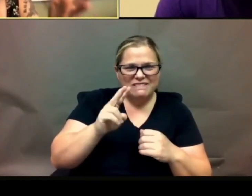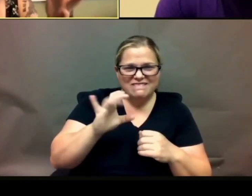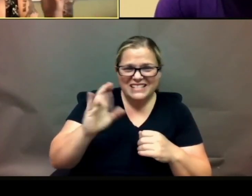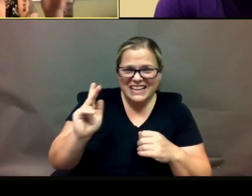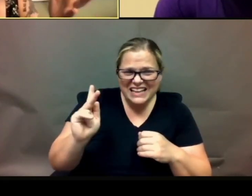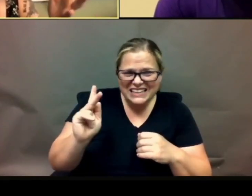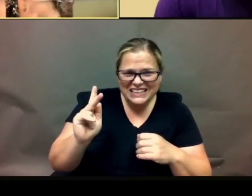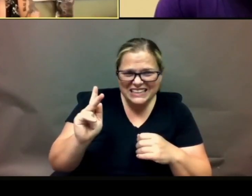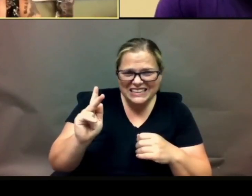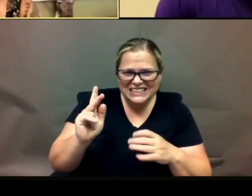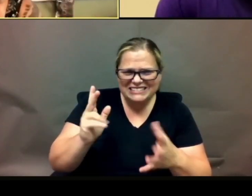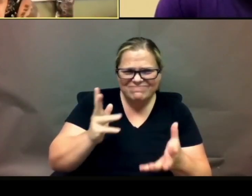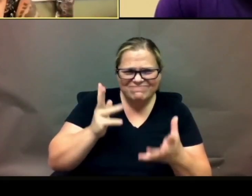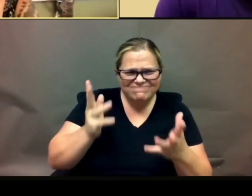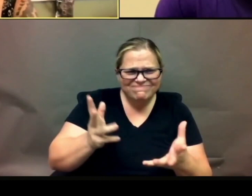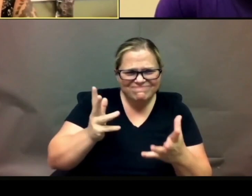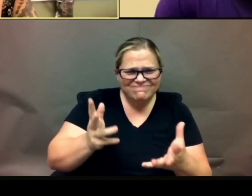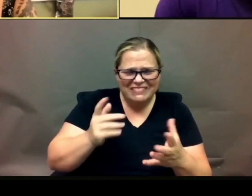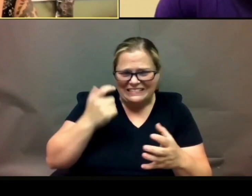Nossa,